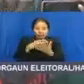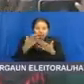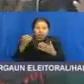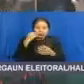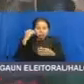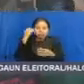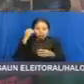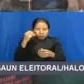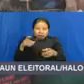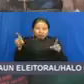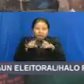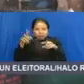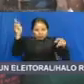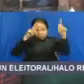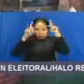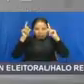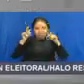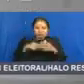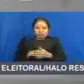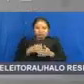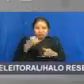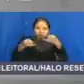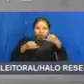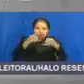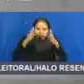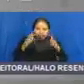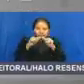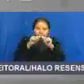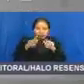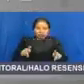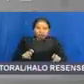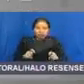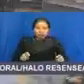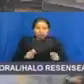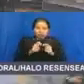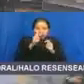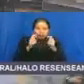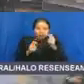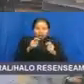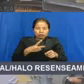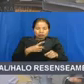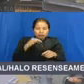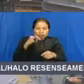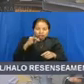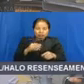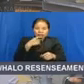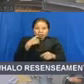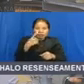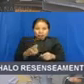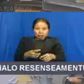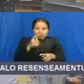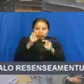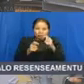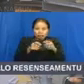laran. Relaciona a questão, né? Juiz Administrador Tribunal Distrital Dili, Afonso Carmona Hateti,